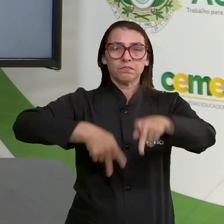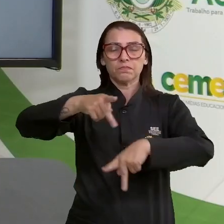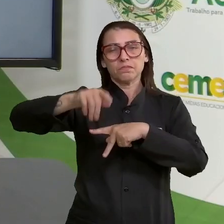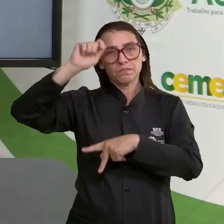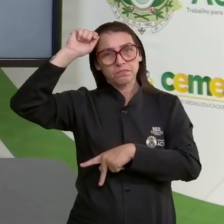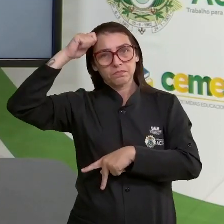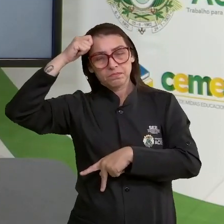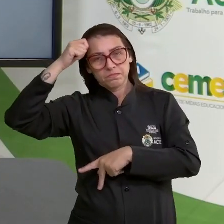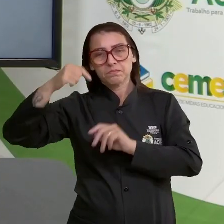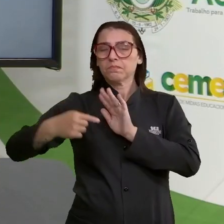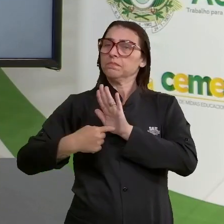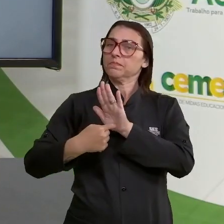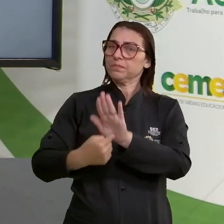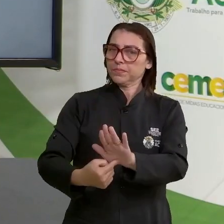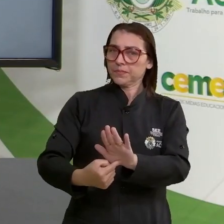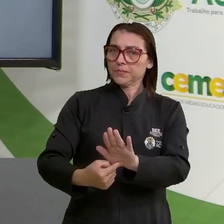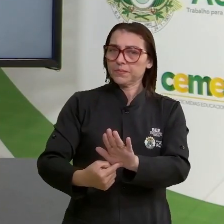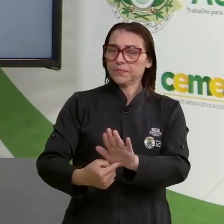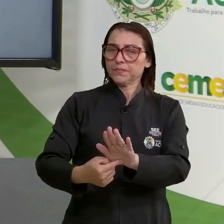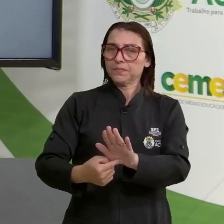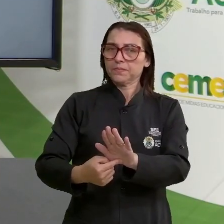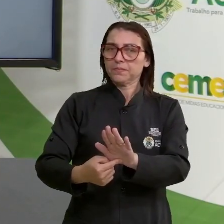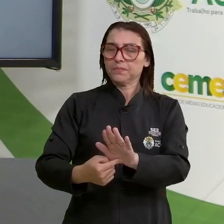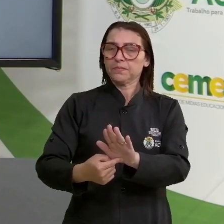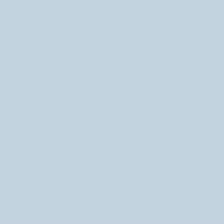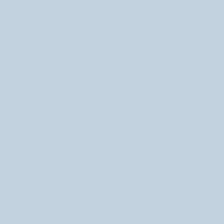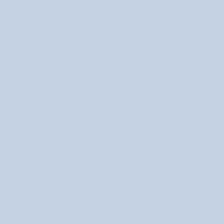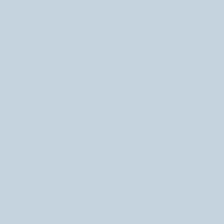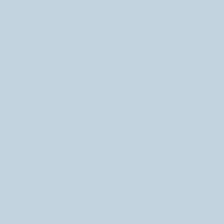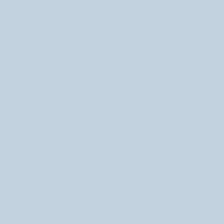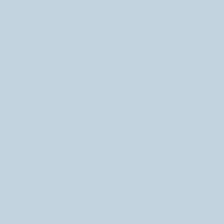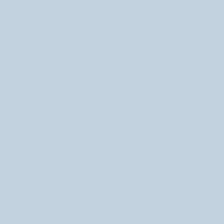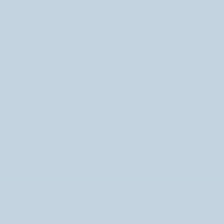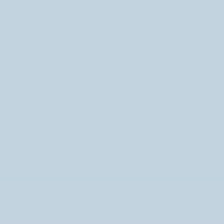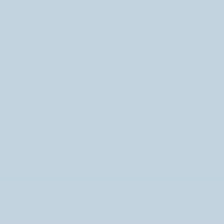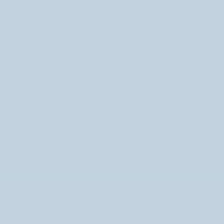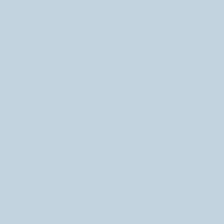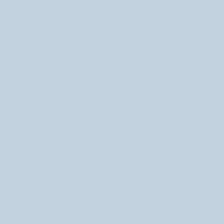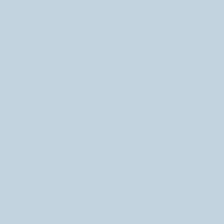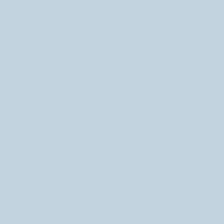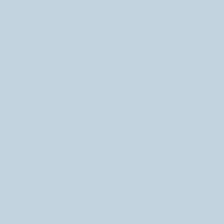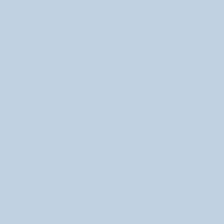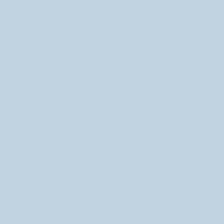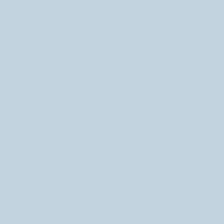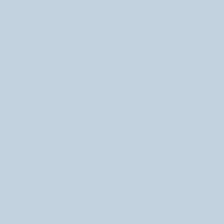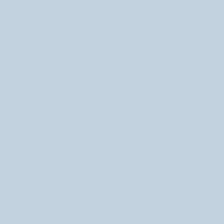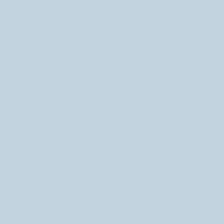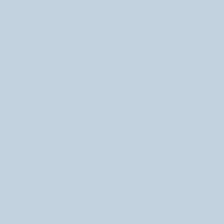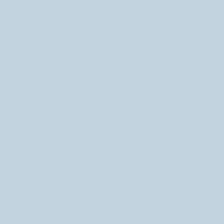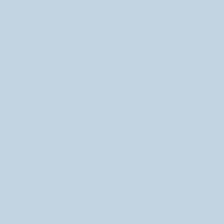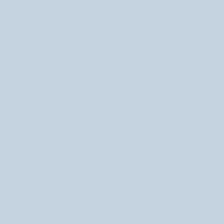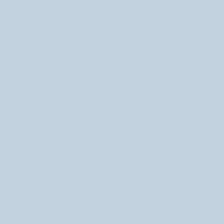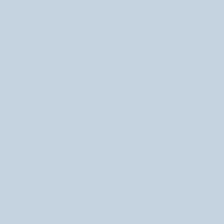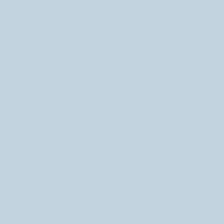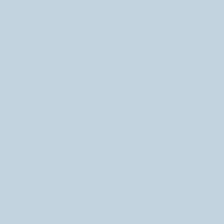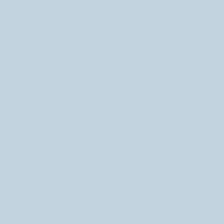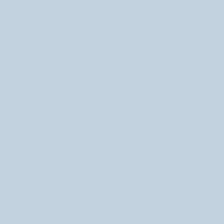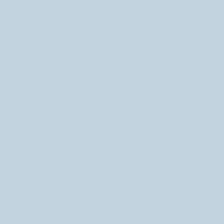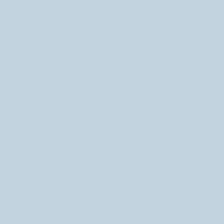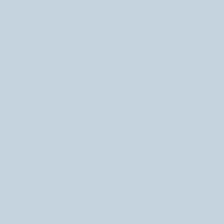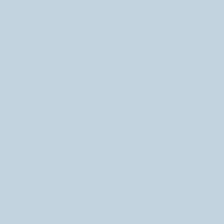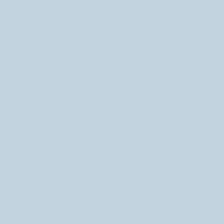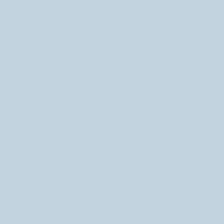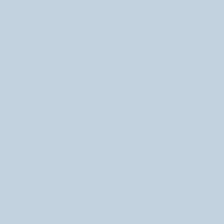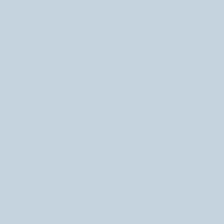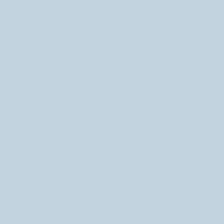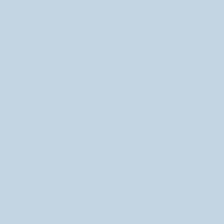dela reforça essa mensagem de simbolismo mesmo do movimento Black, das